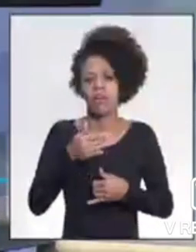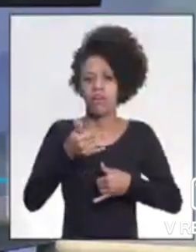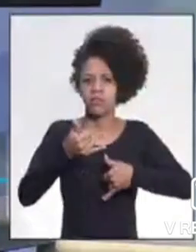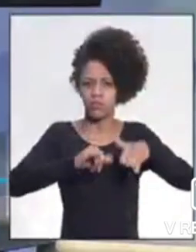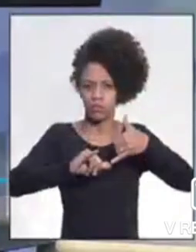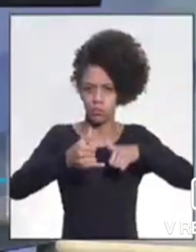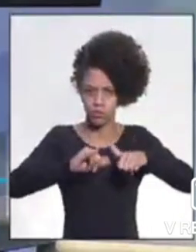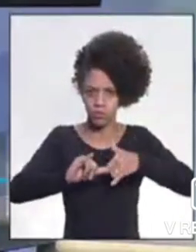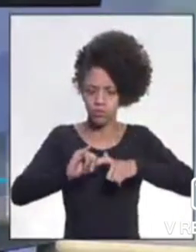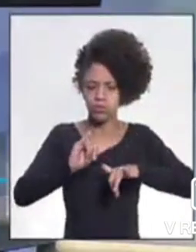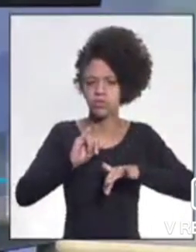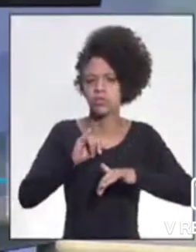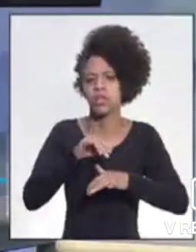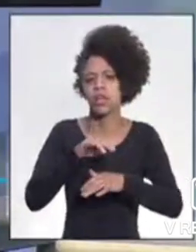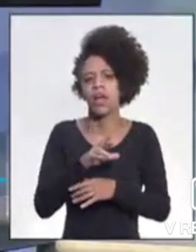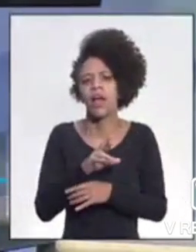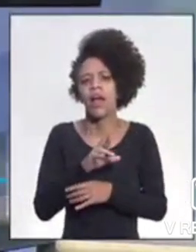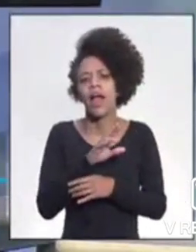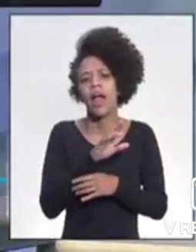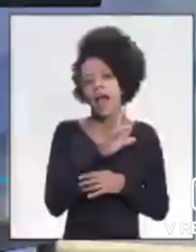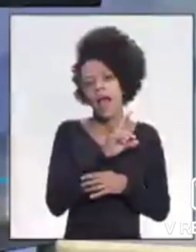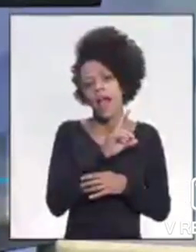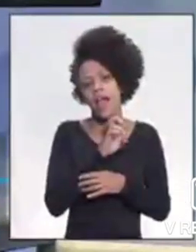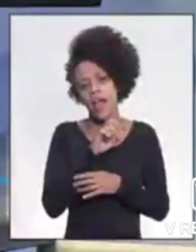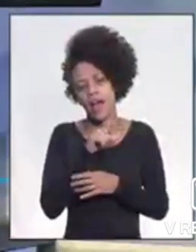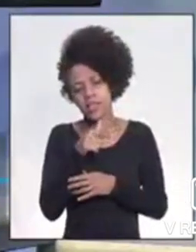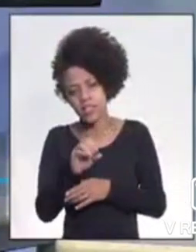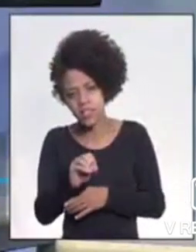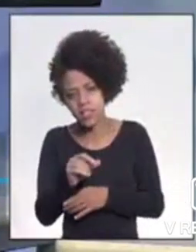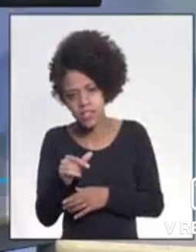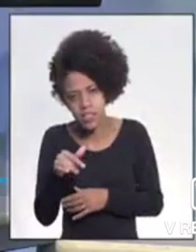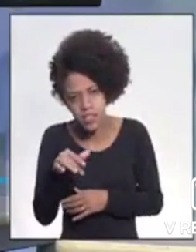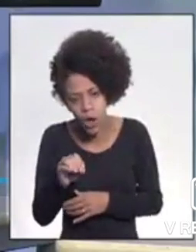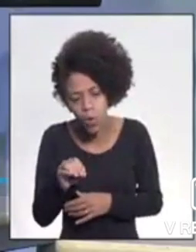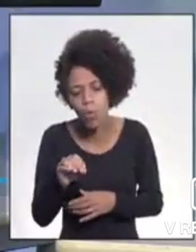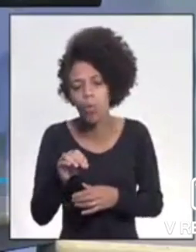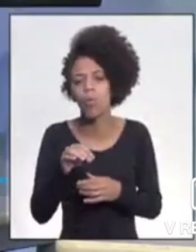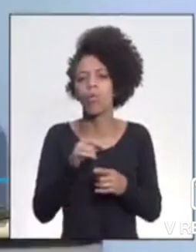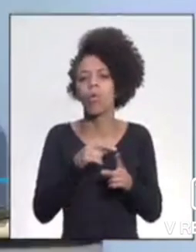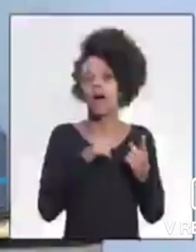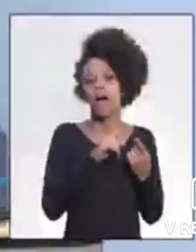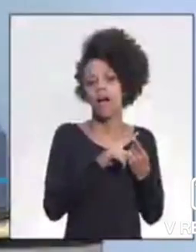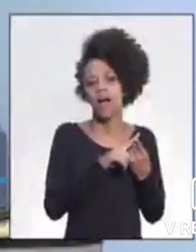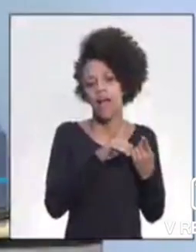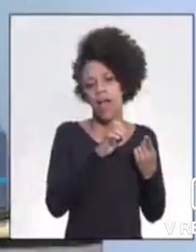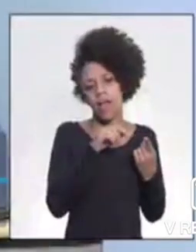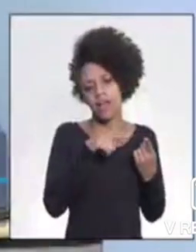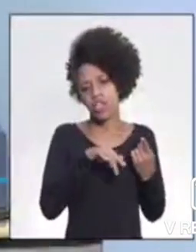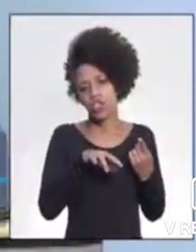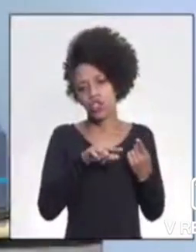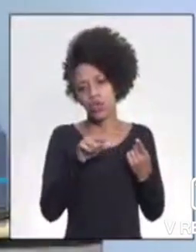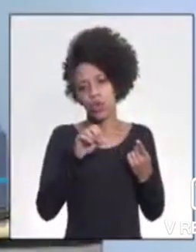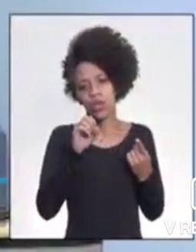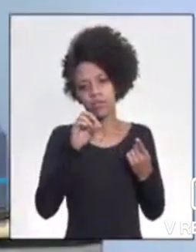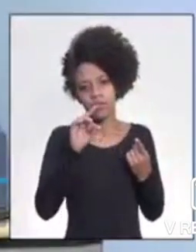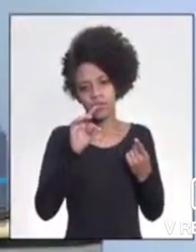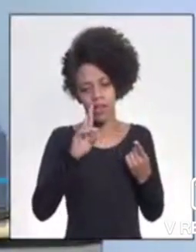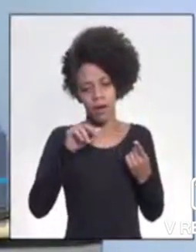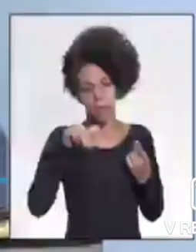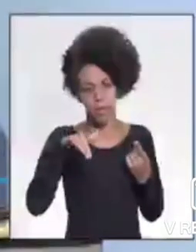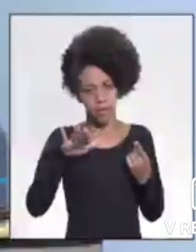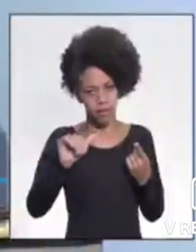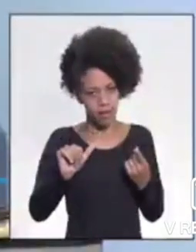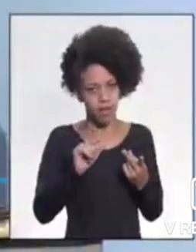e endotérmicas. Você sabe o que é reação endotérmica e exotérmica, professor? Vixe, vou tentar. Olha